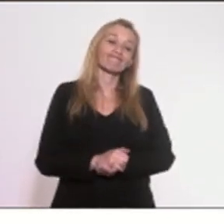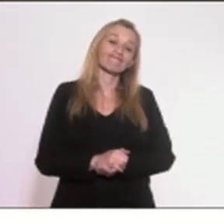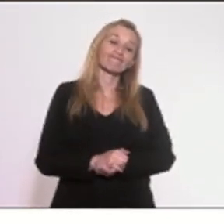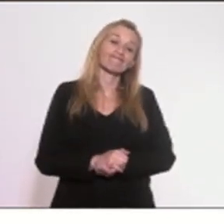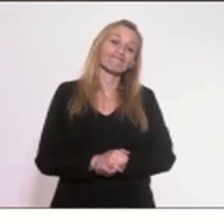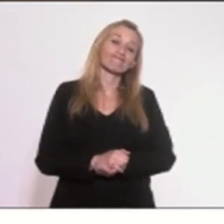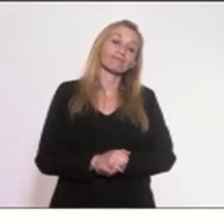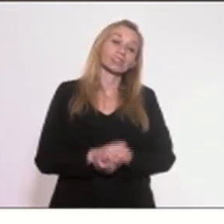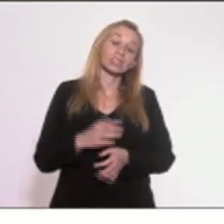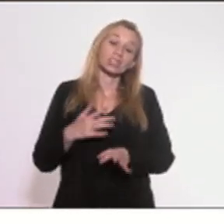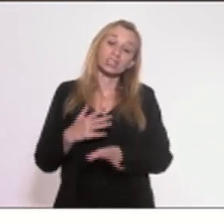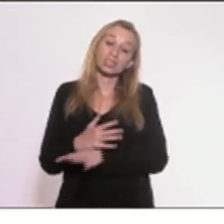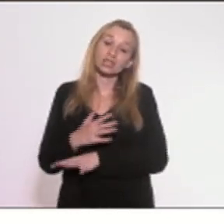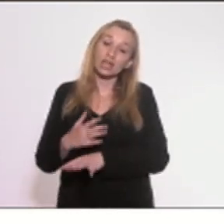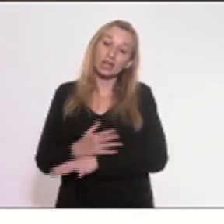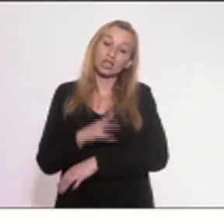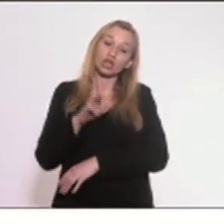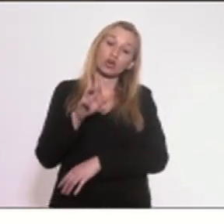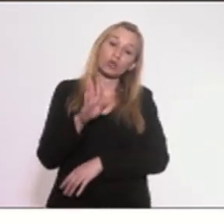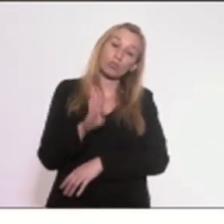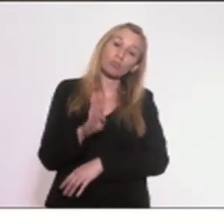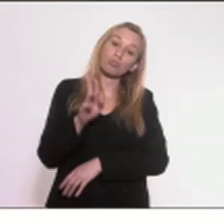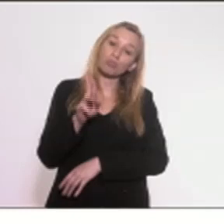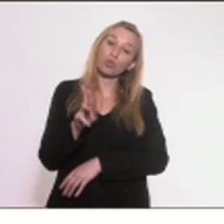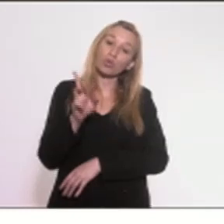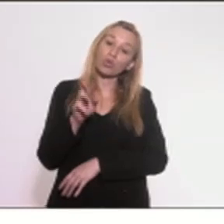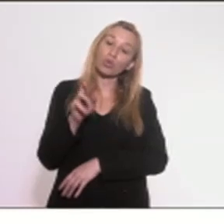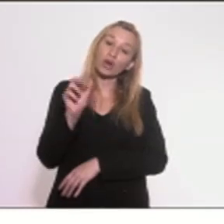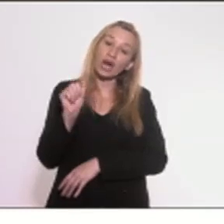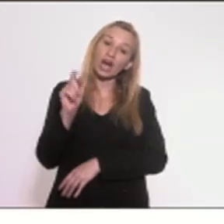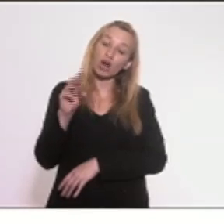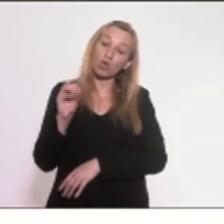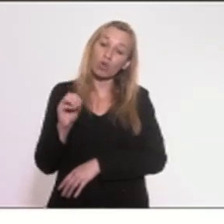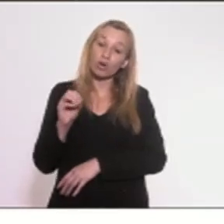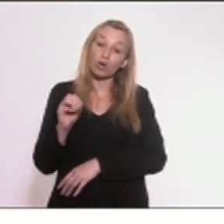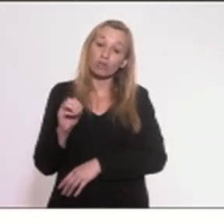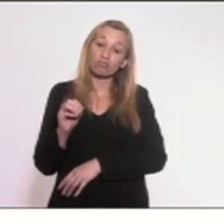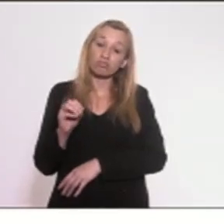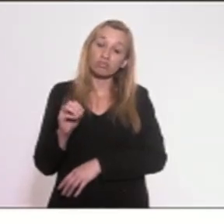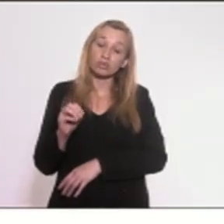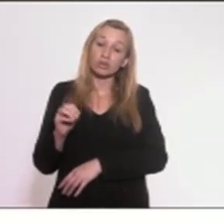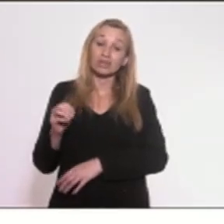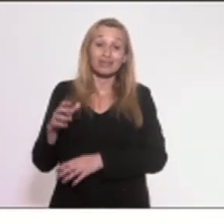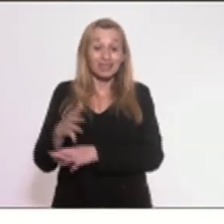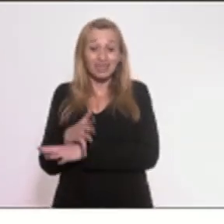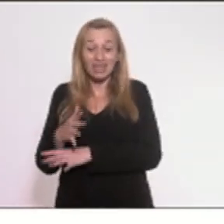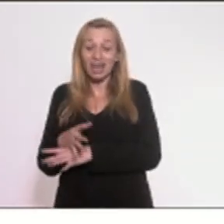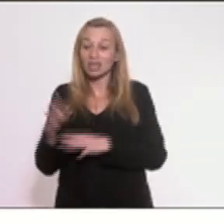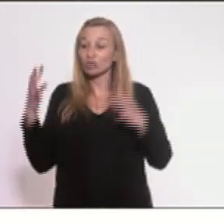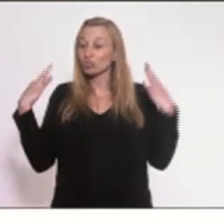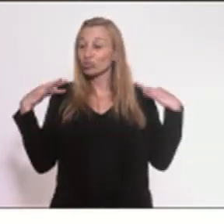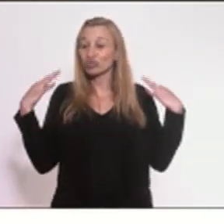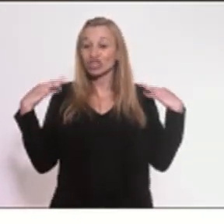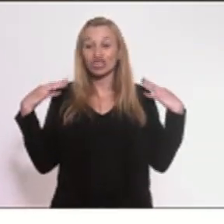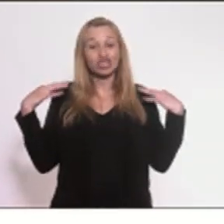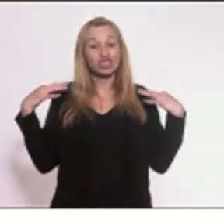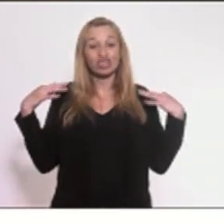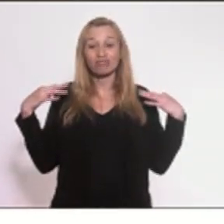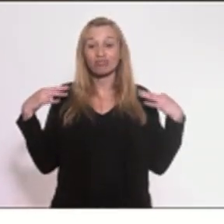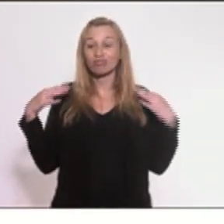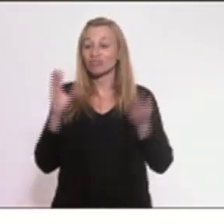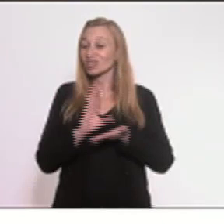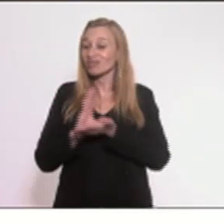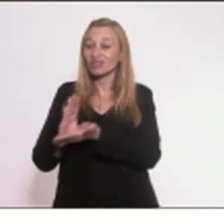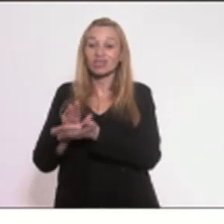a cidade está esburacada, uma cidade turística linda, que não tem um investimento com essa fortuna de recursos dos